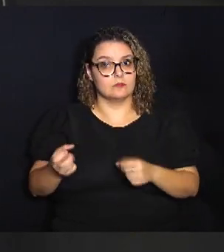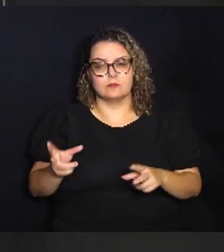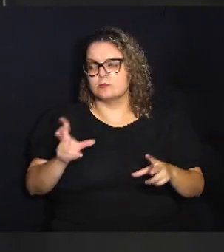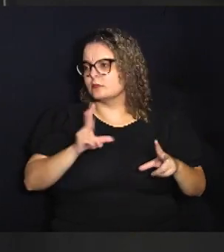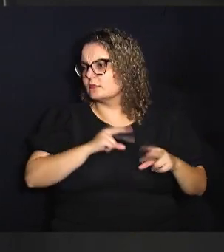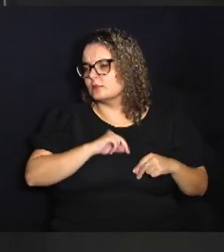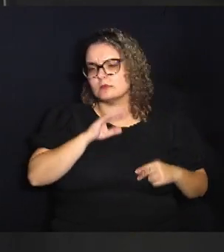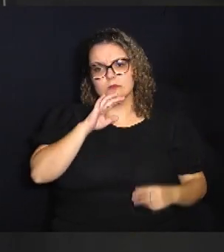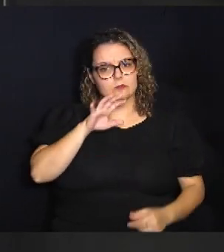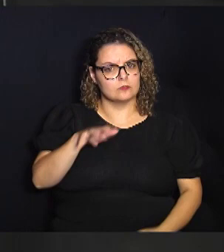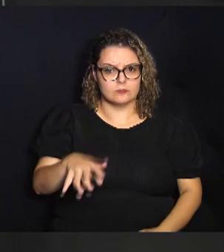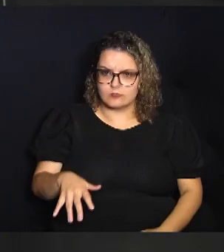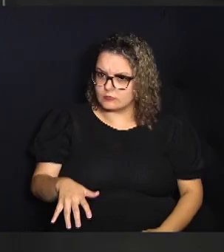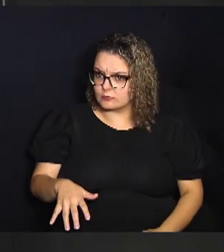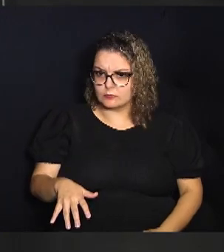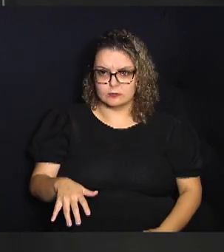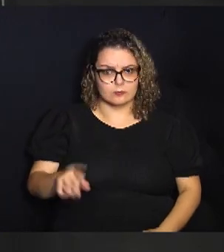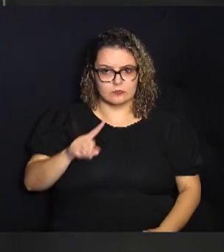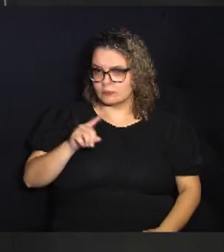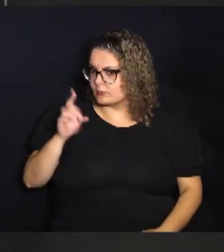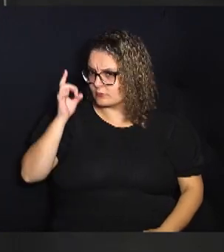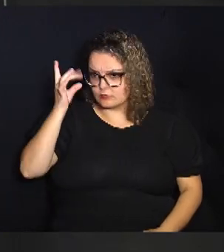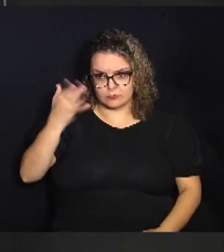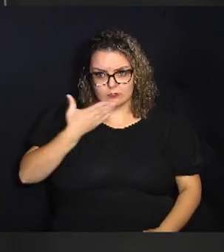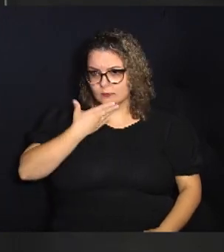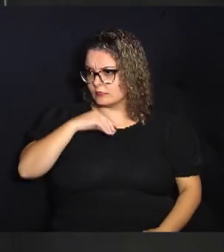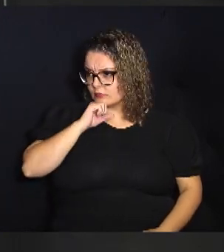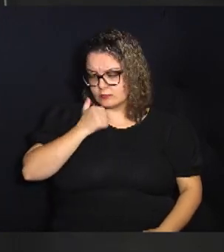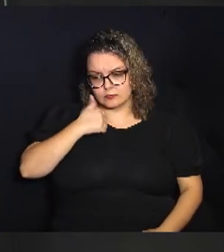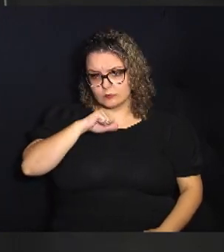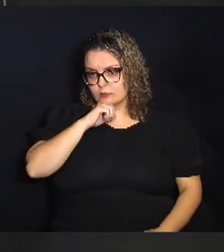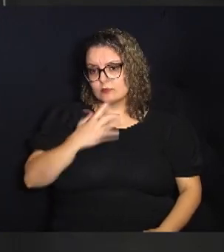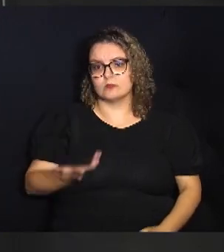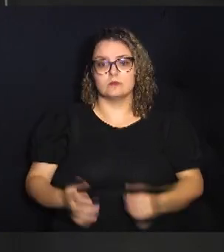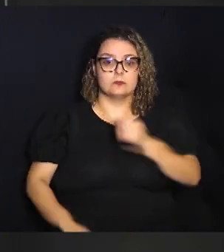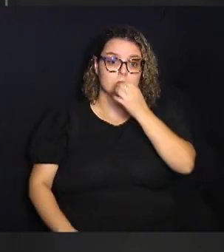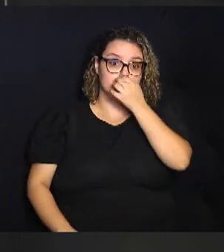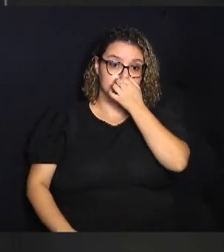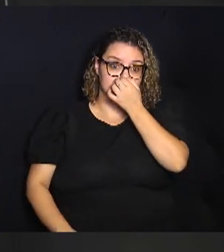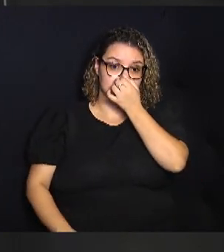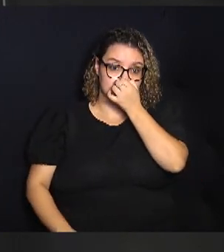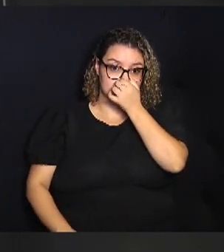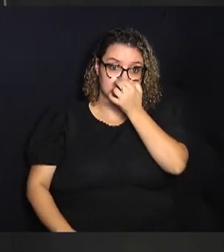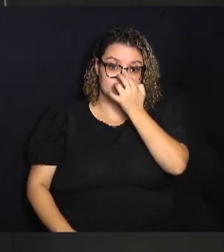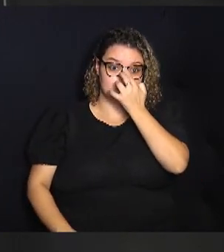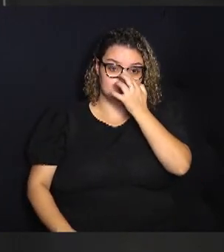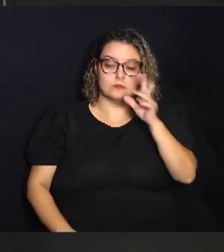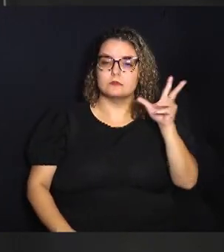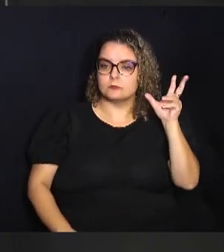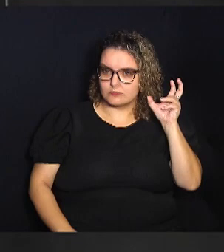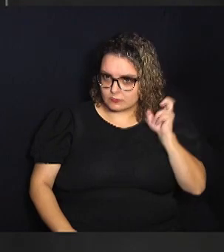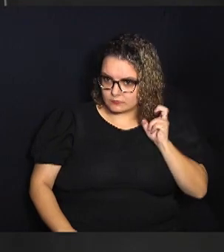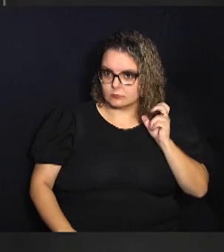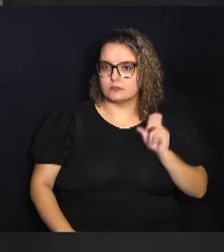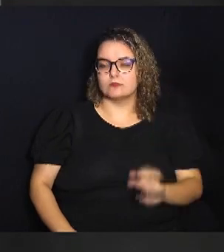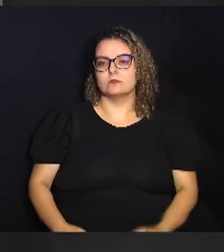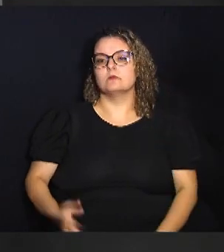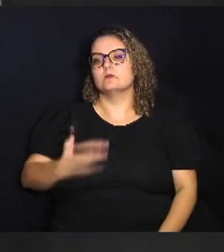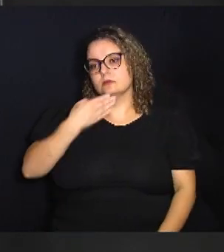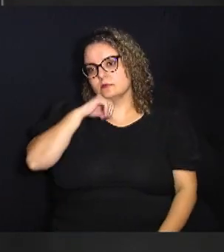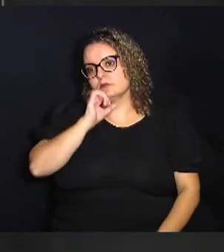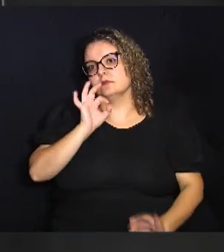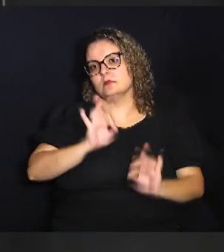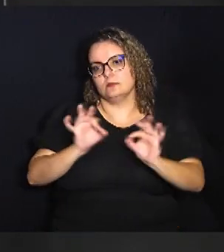é terrível. Não é fácil para os pais. Então, ouvindo esse pai, que nós desenvolvemos esse projeto que